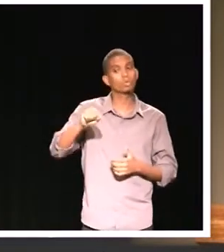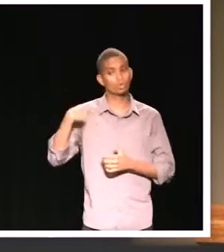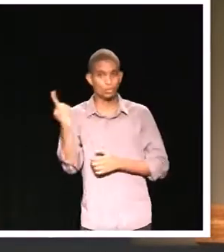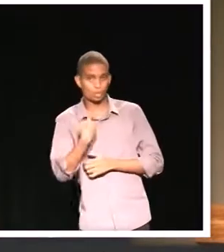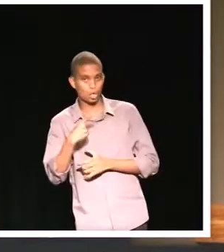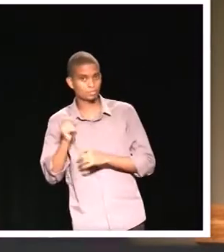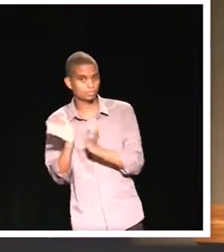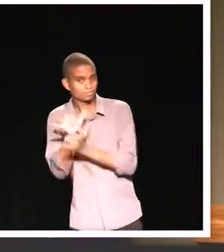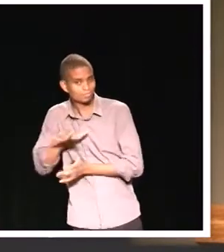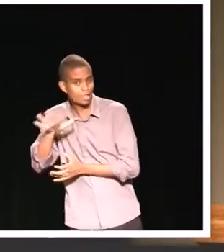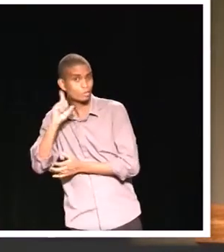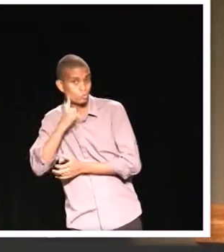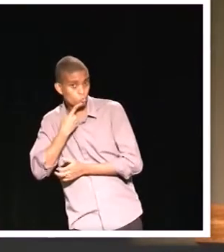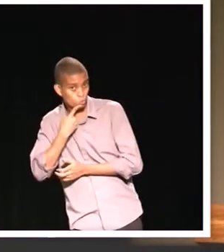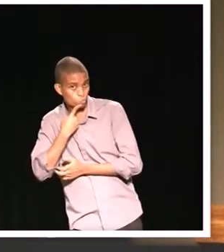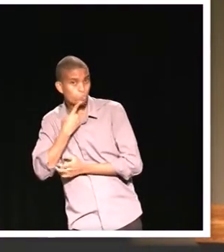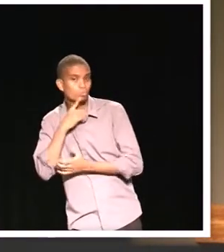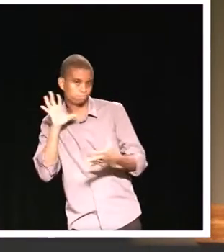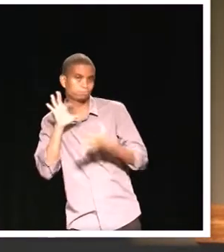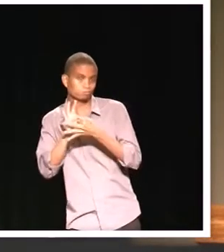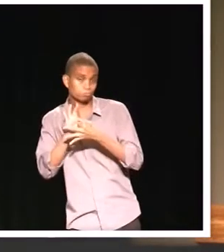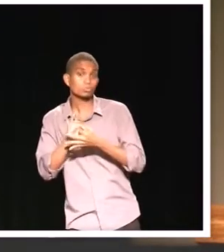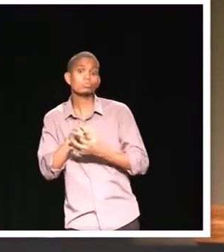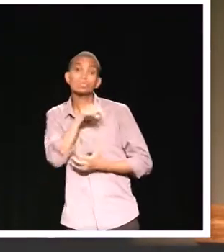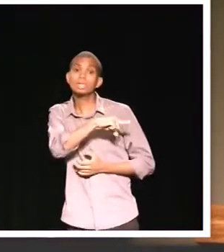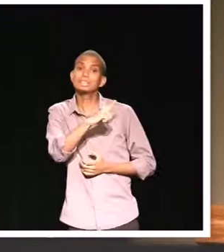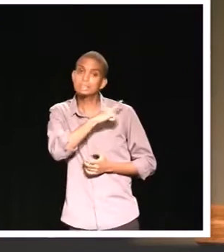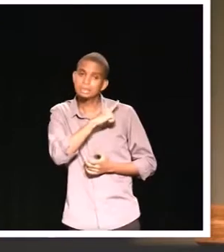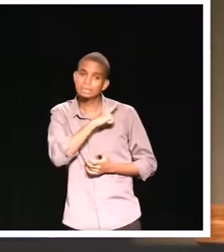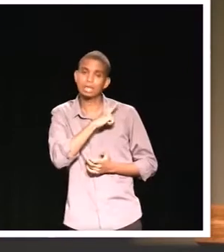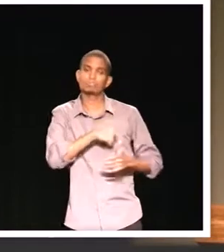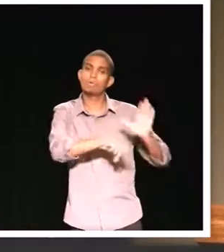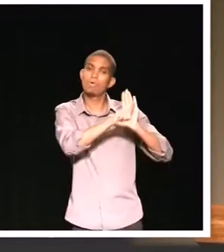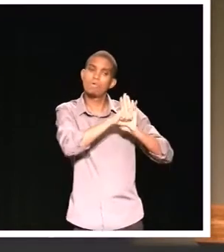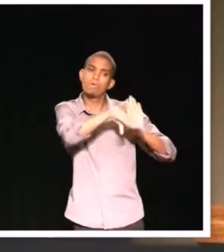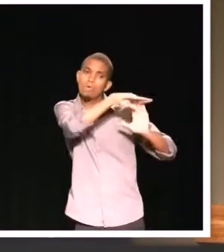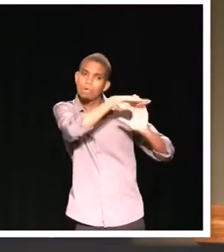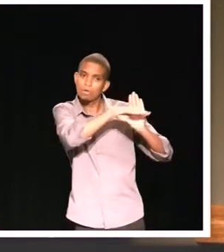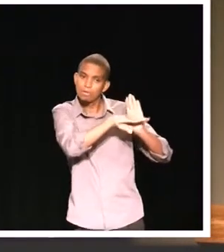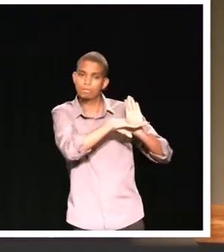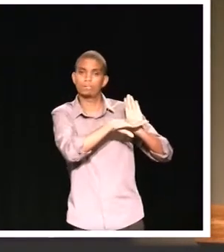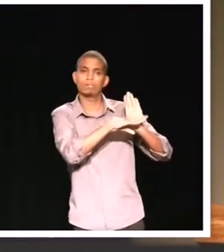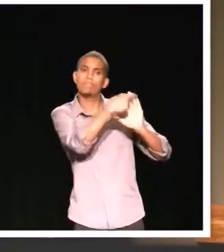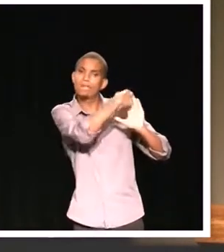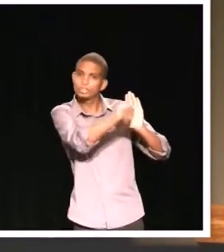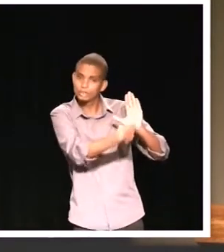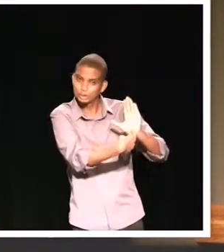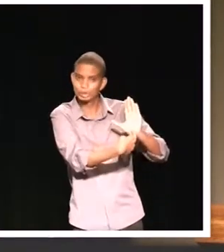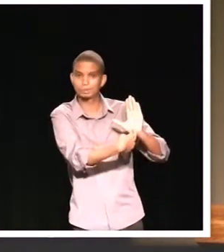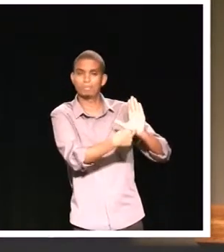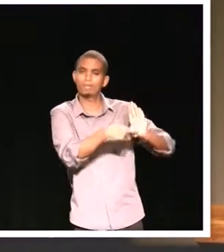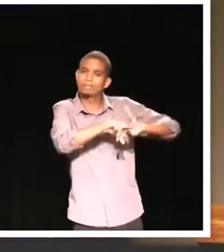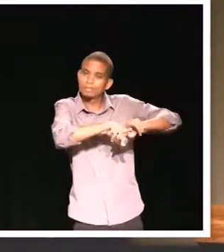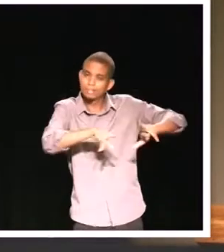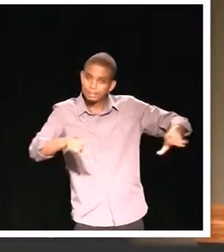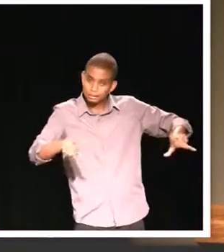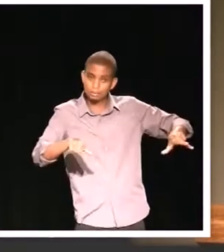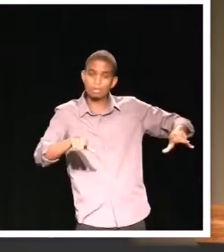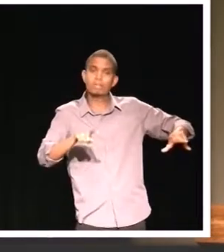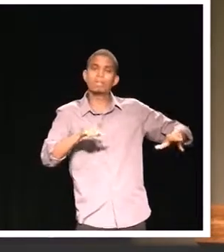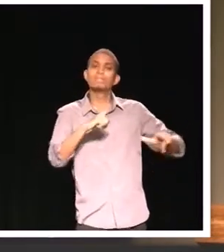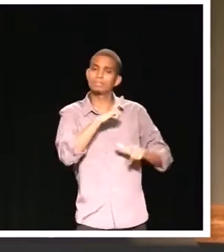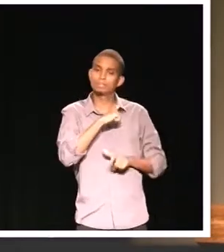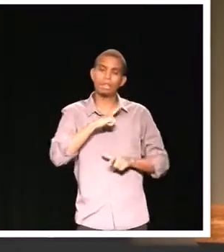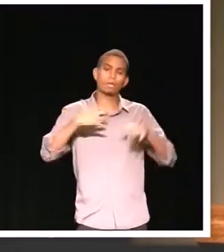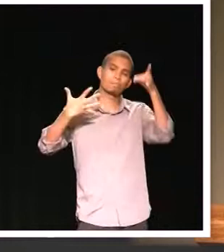caso dos surdos, uma legislação, um regimento e uma